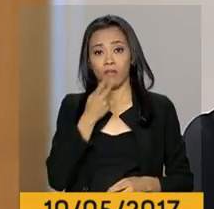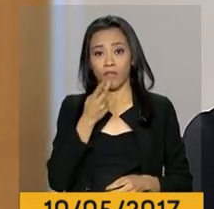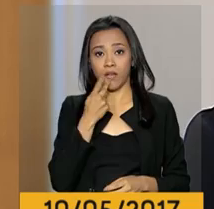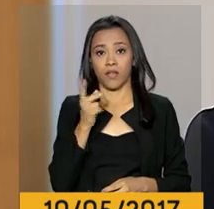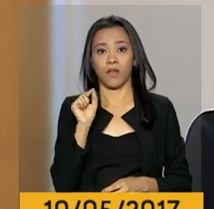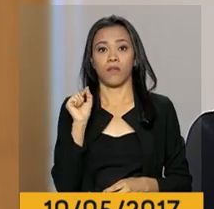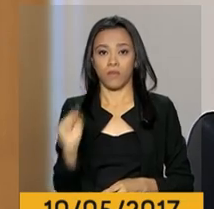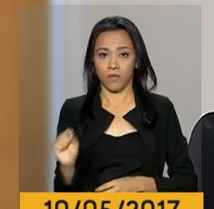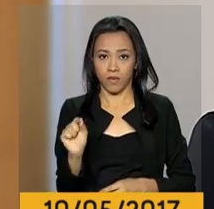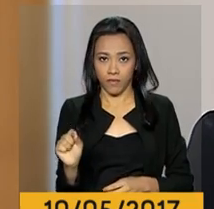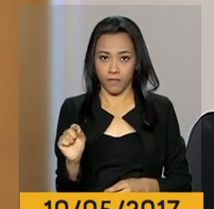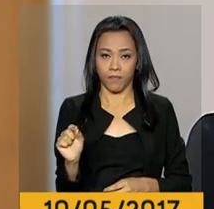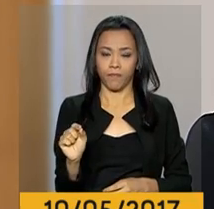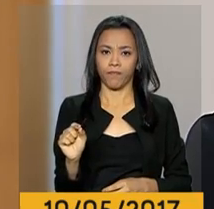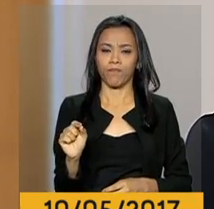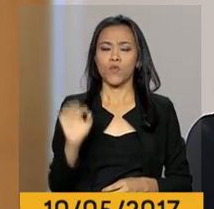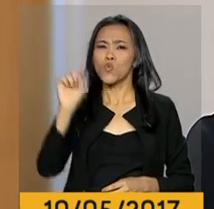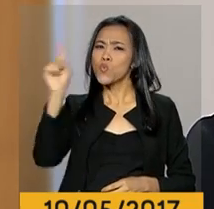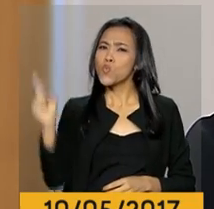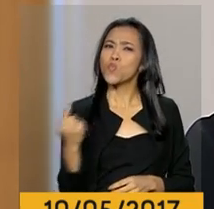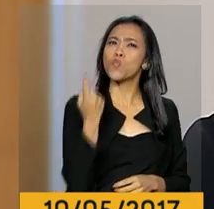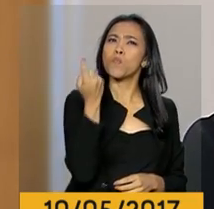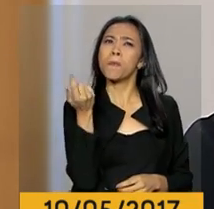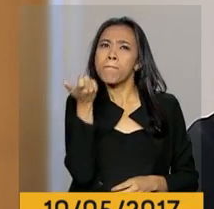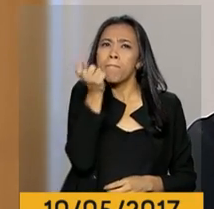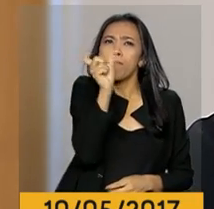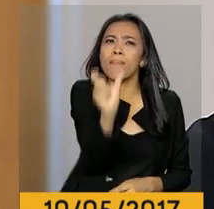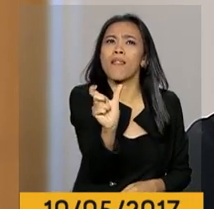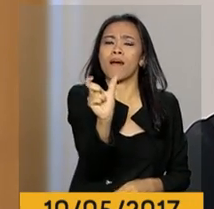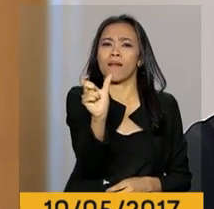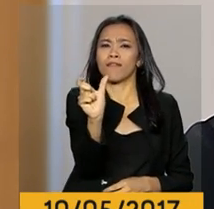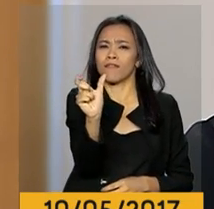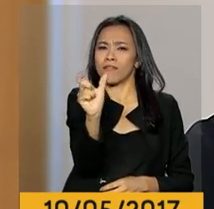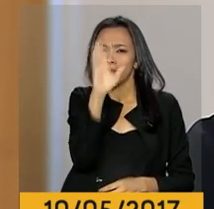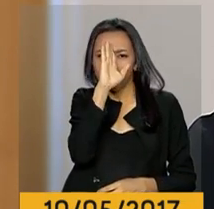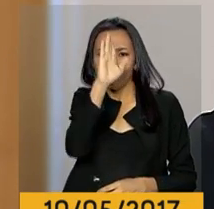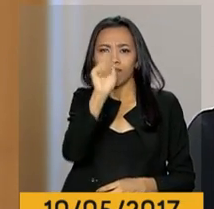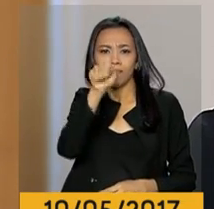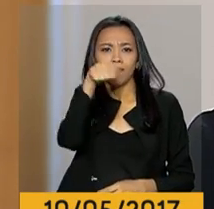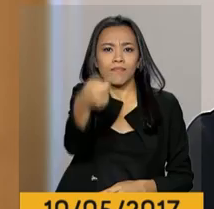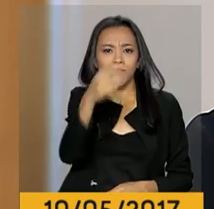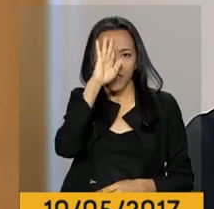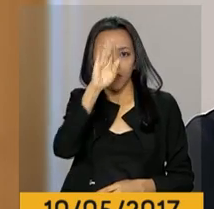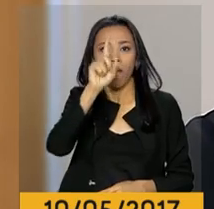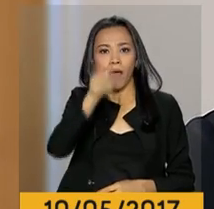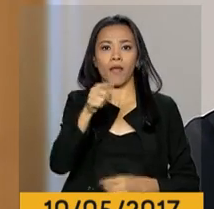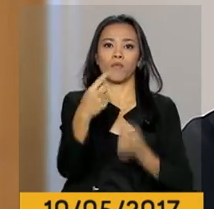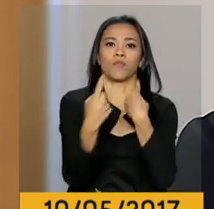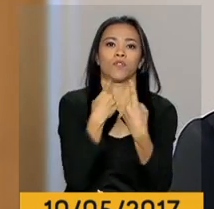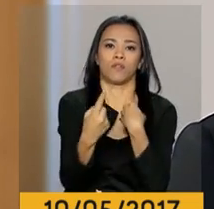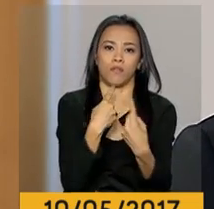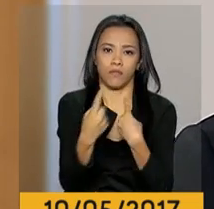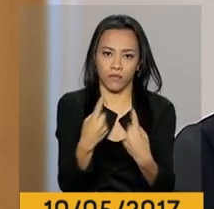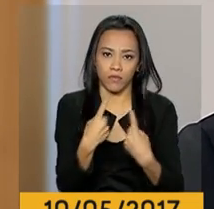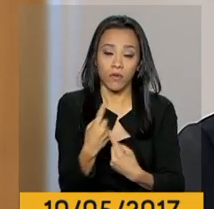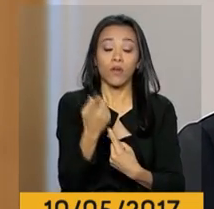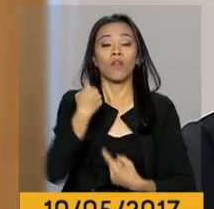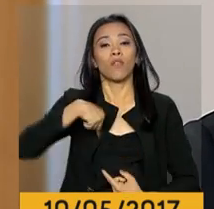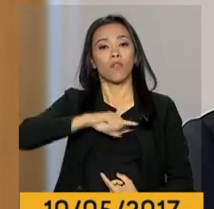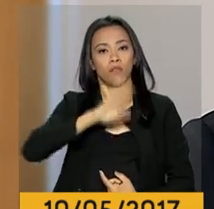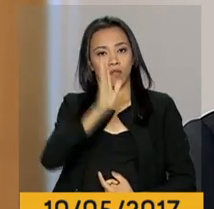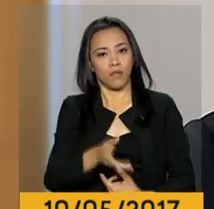verdade uma das palavras chaves do nosso governo é exatamente a ideia do diálogo Nós fizemos do congresso